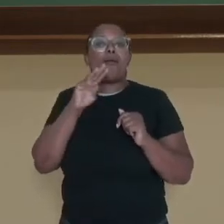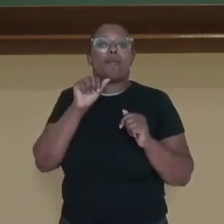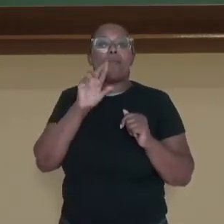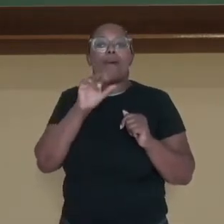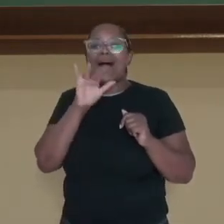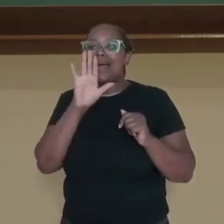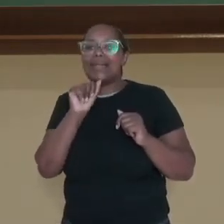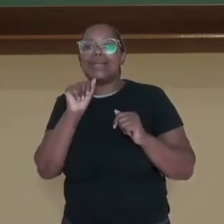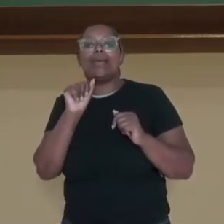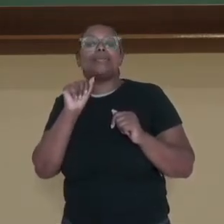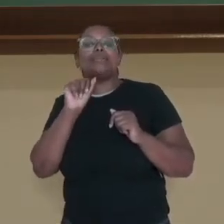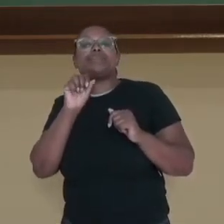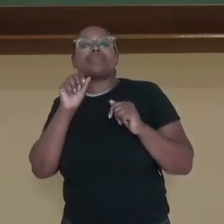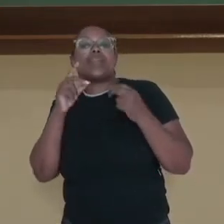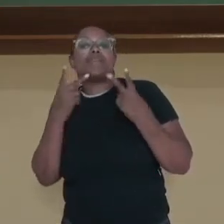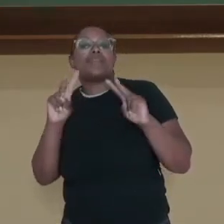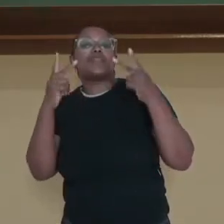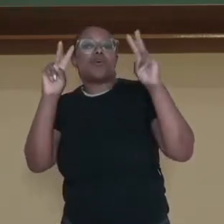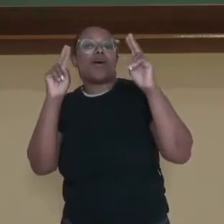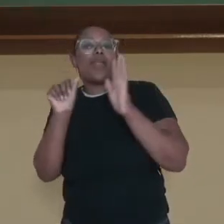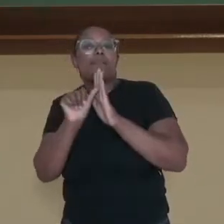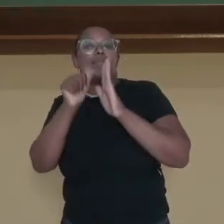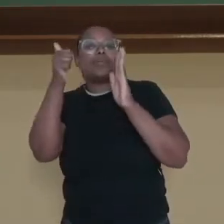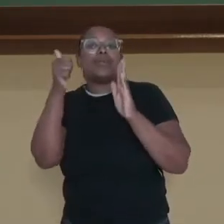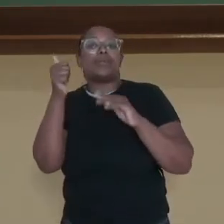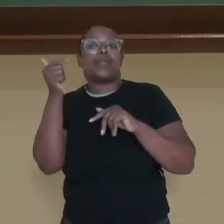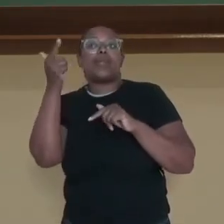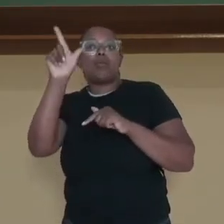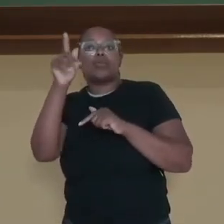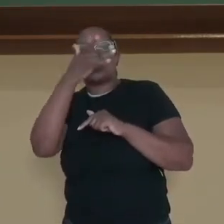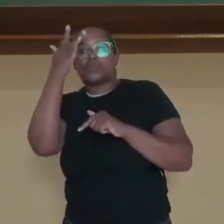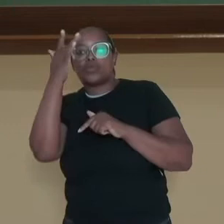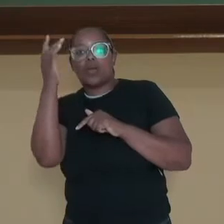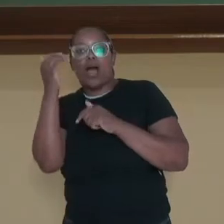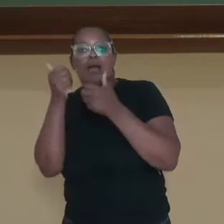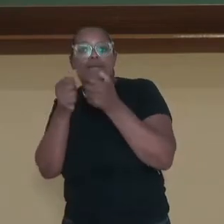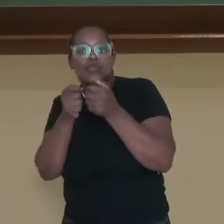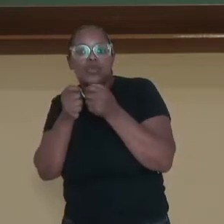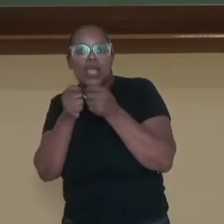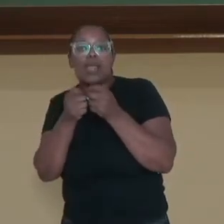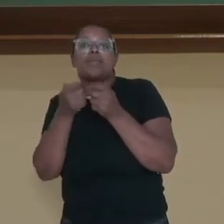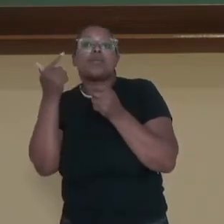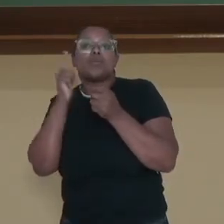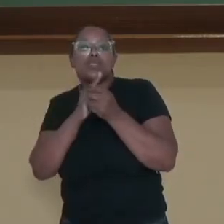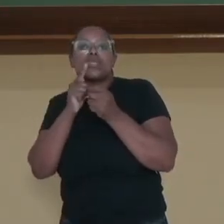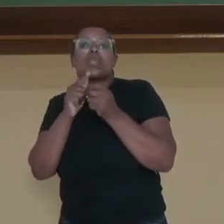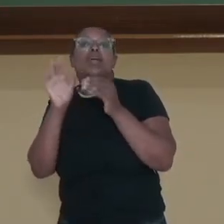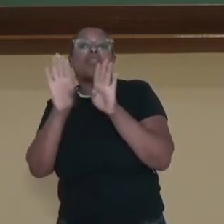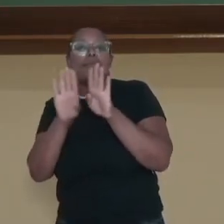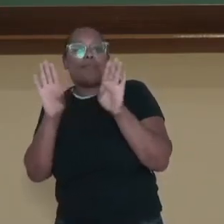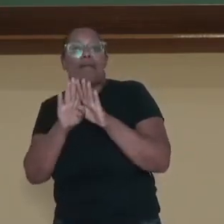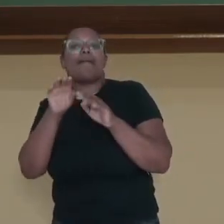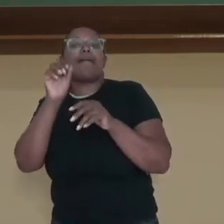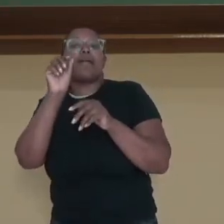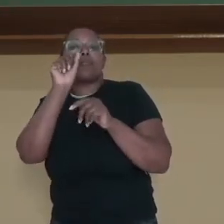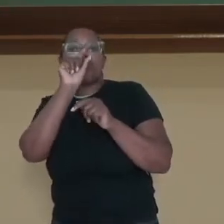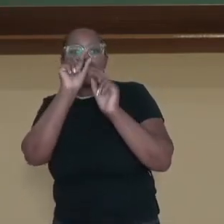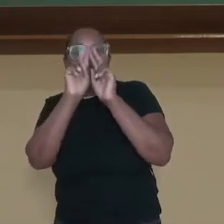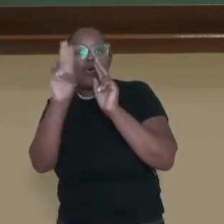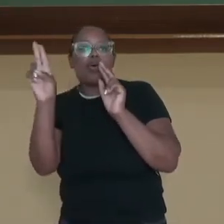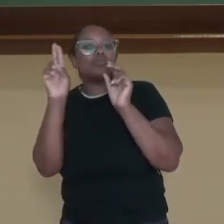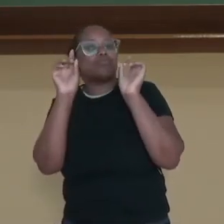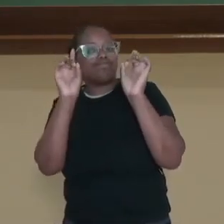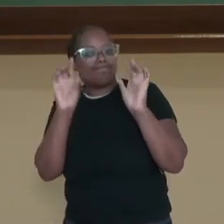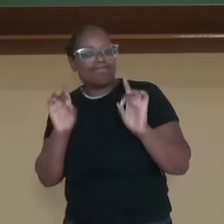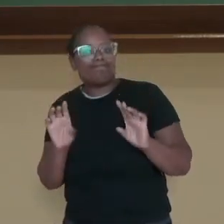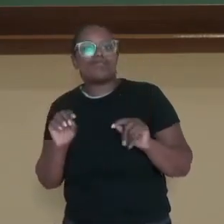quebrar o recorde do que estava na máquina. Porque se você conseguisse a sua melhor marca, melhorar aquele recorde, você